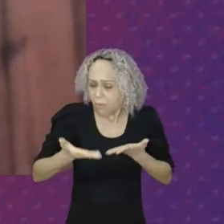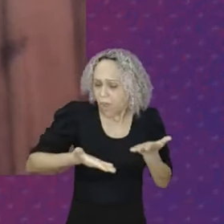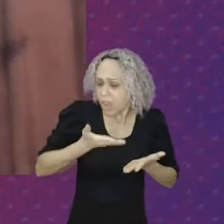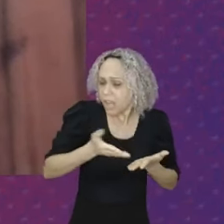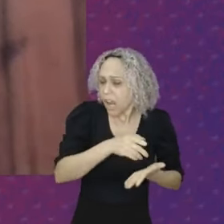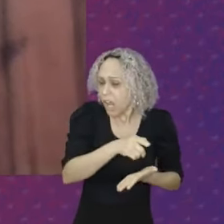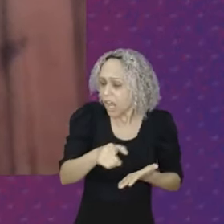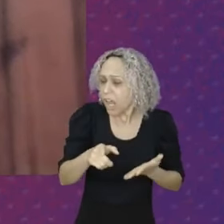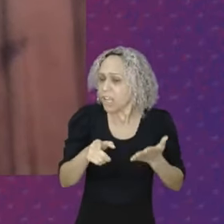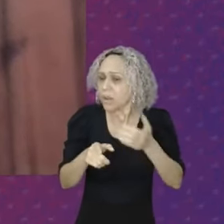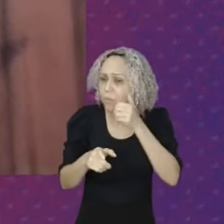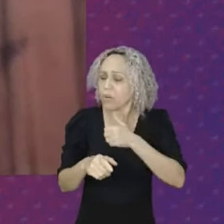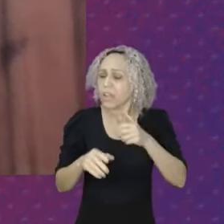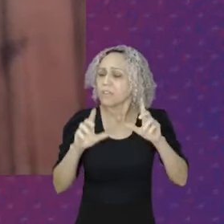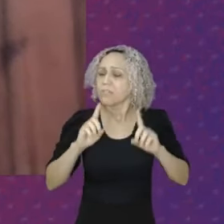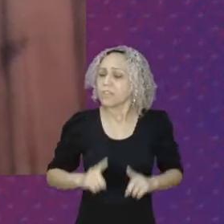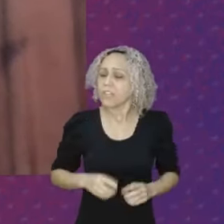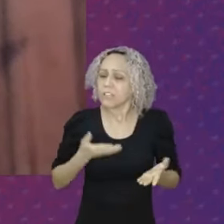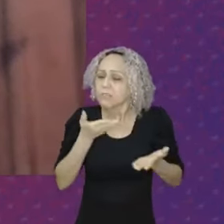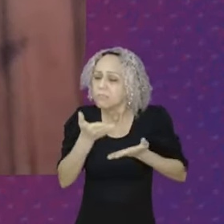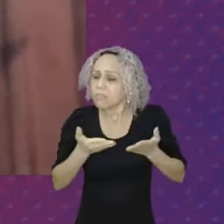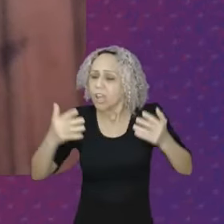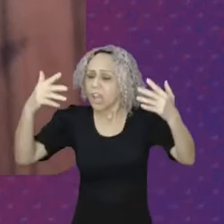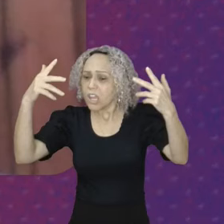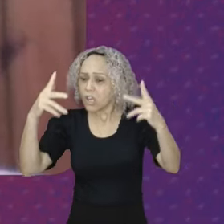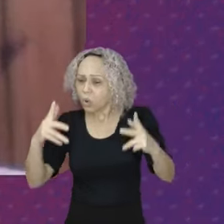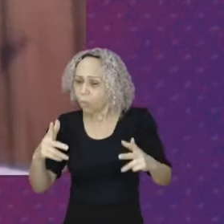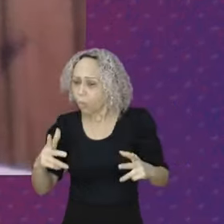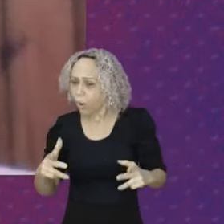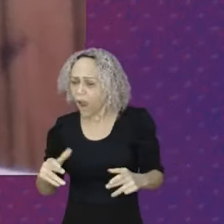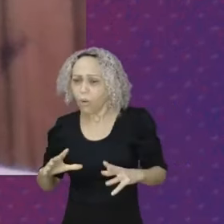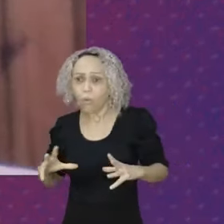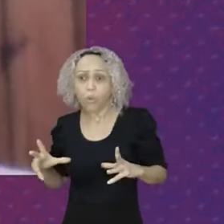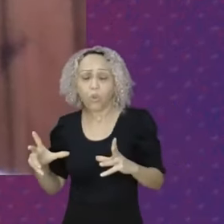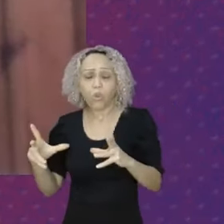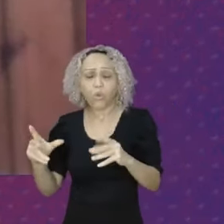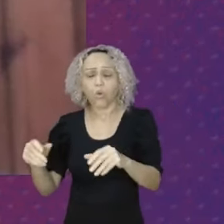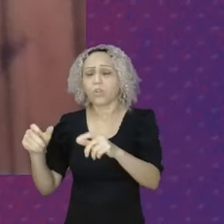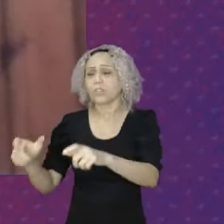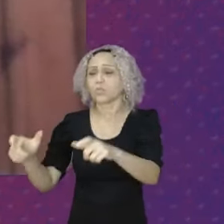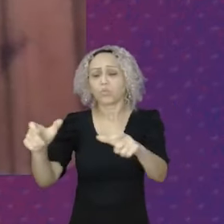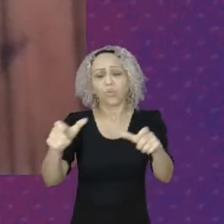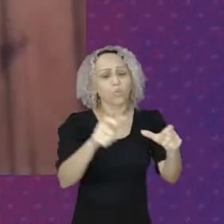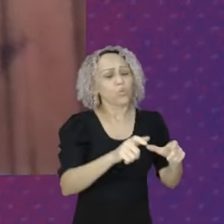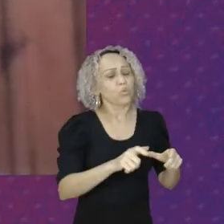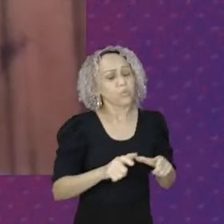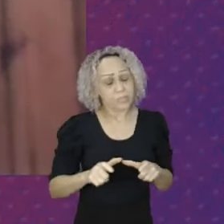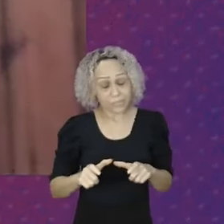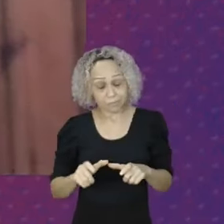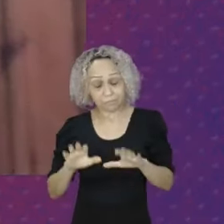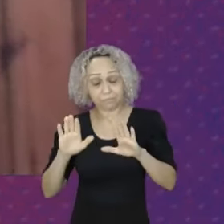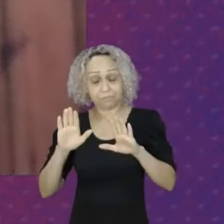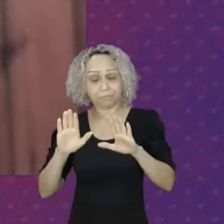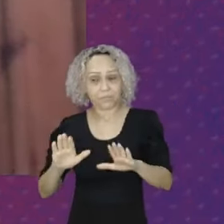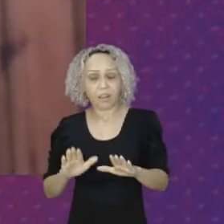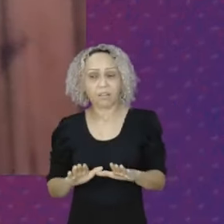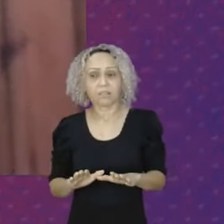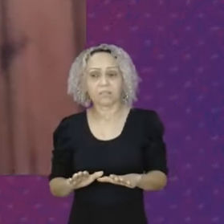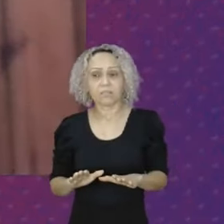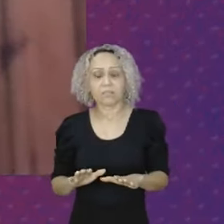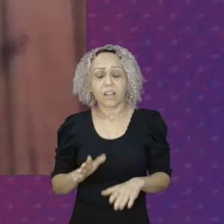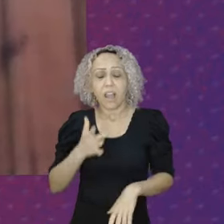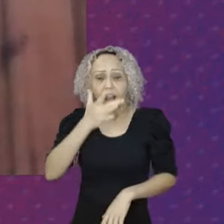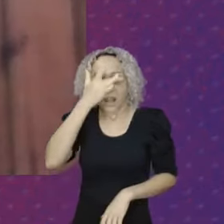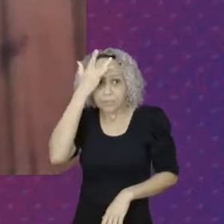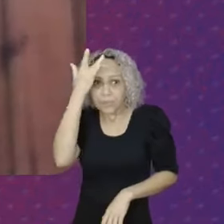das piores porque ela envolve o preconceito a ignorância e também como eu posso dizer o receio as pessoas têm